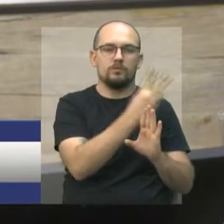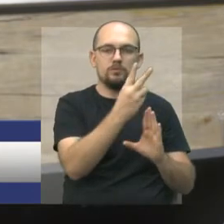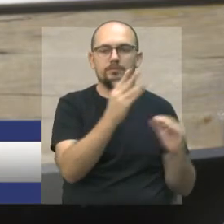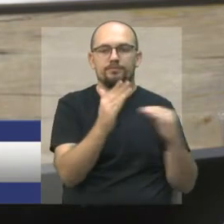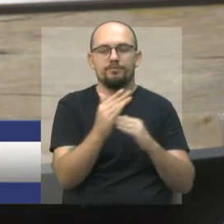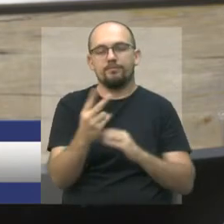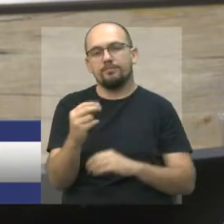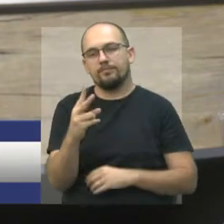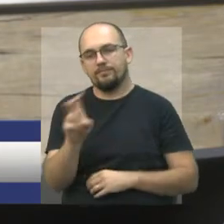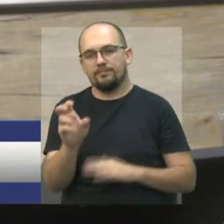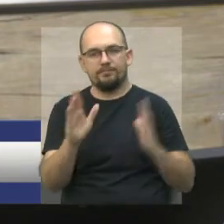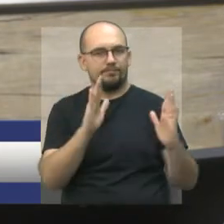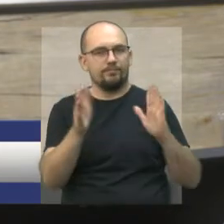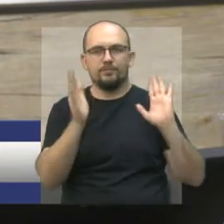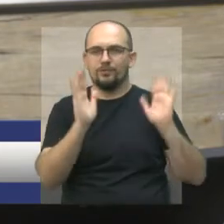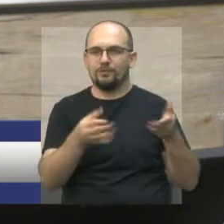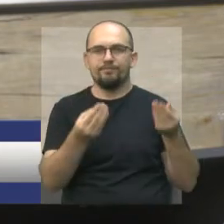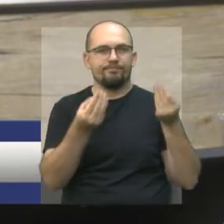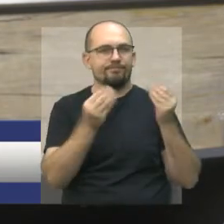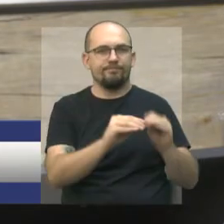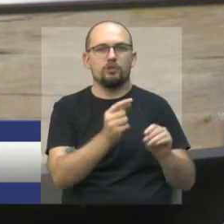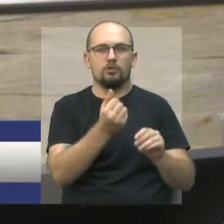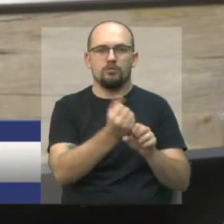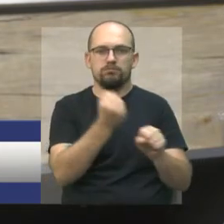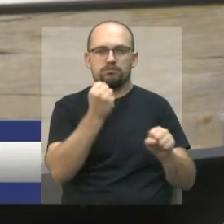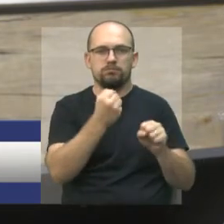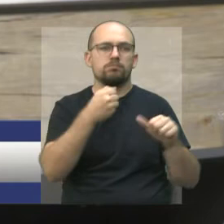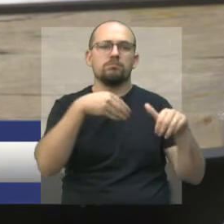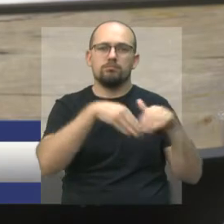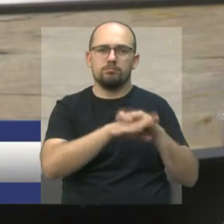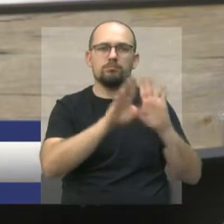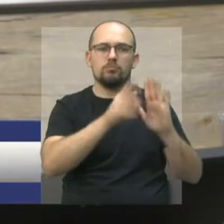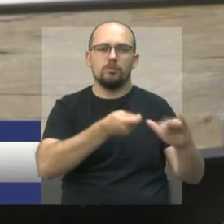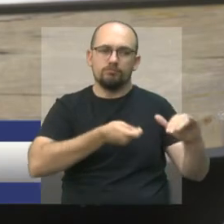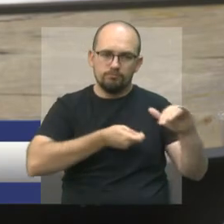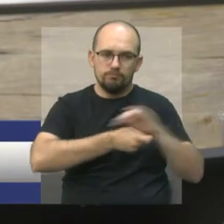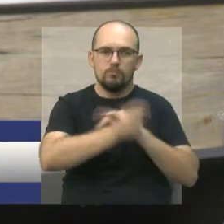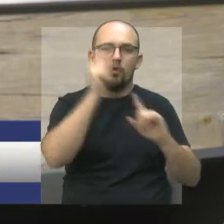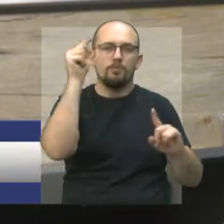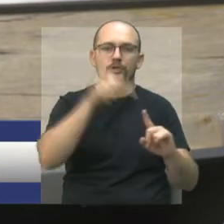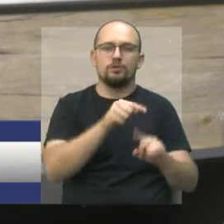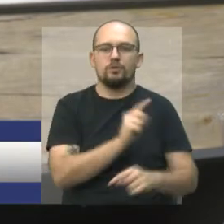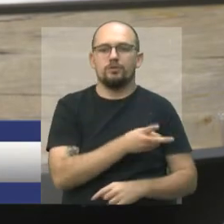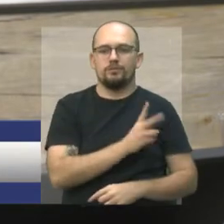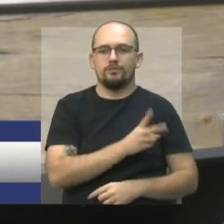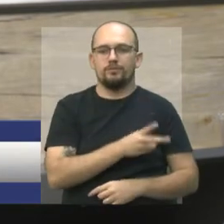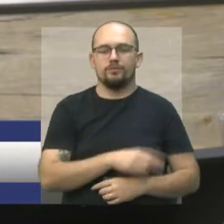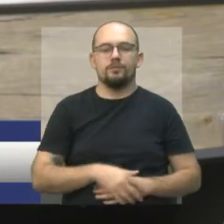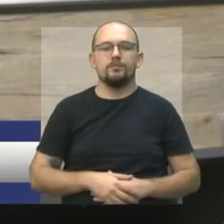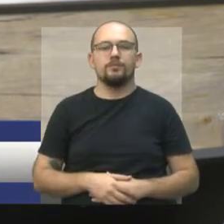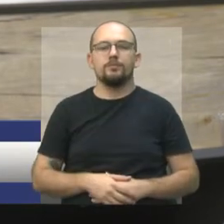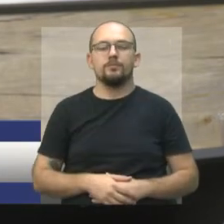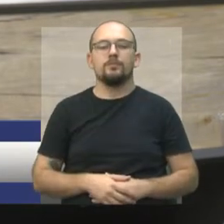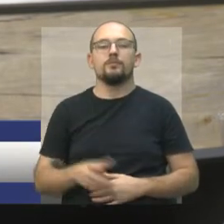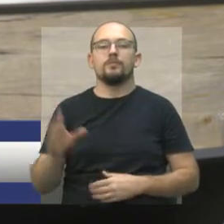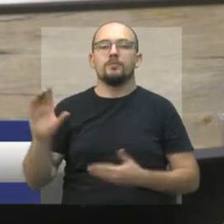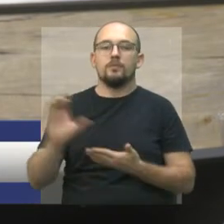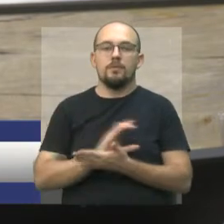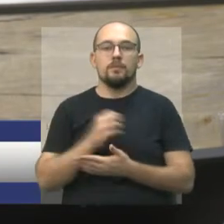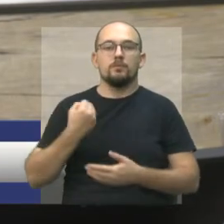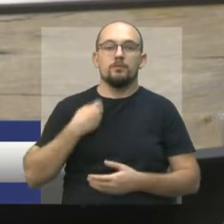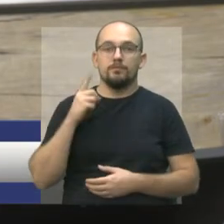a 2025, montante apto à efetivação deste objetivo. Emenda número